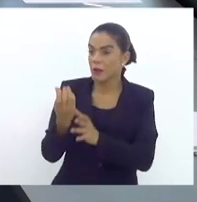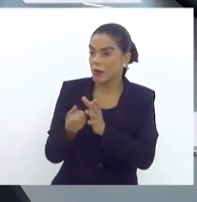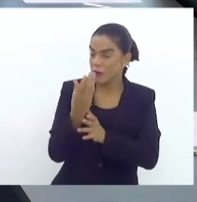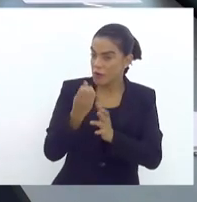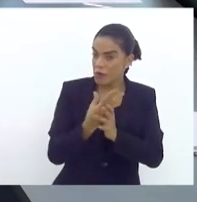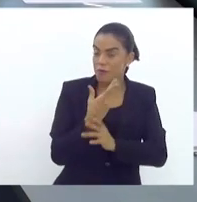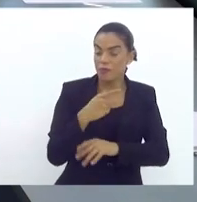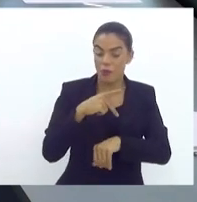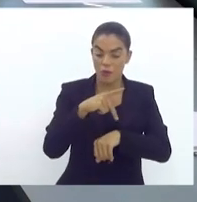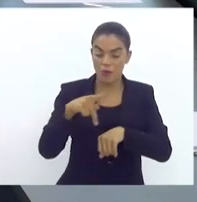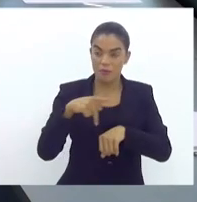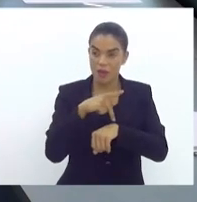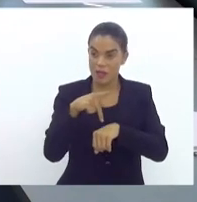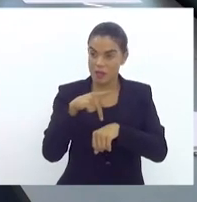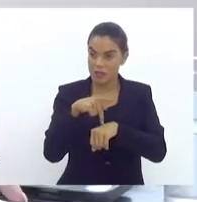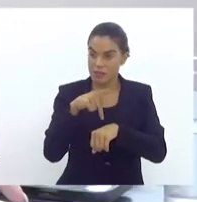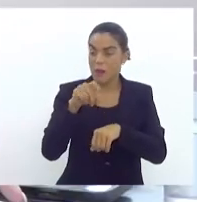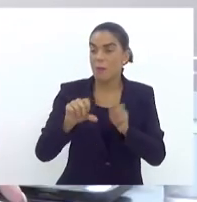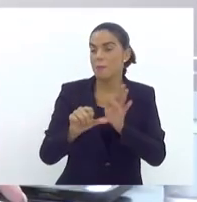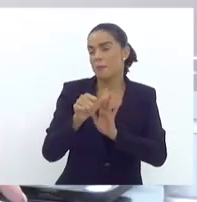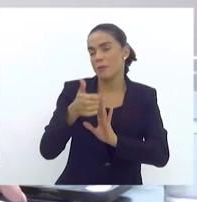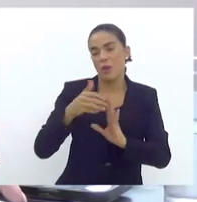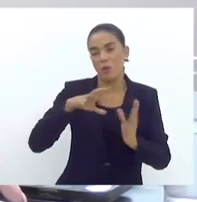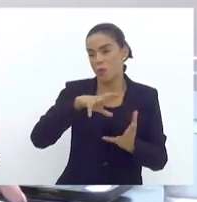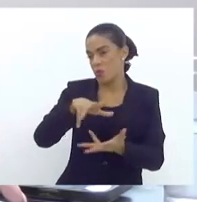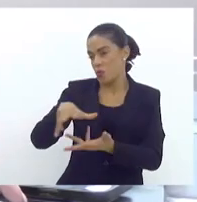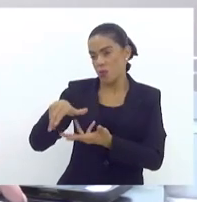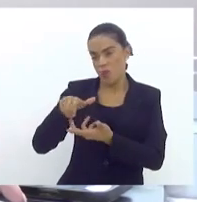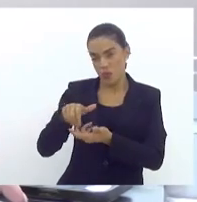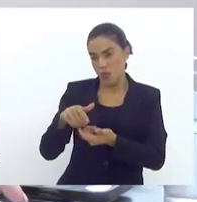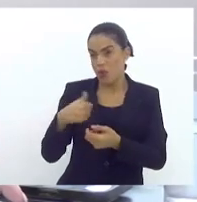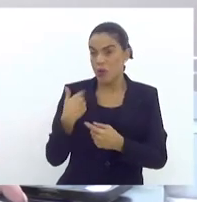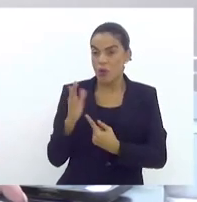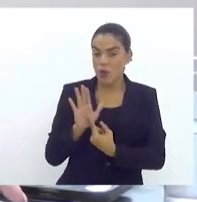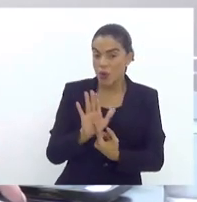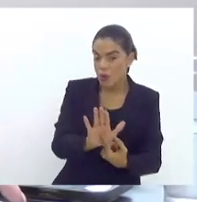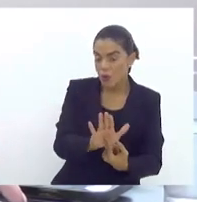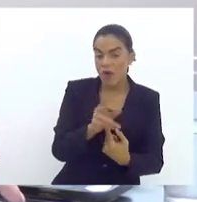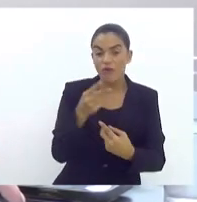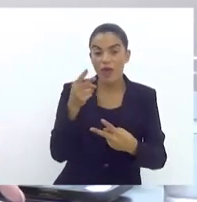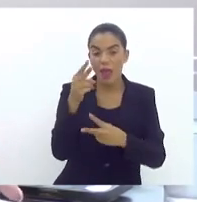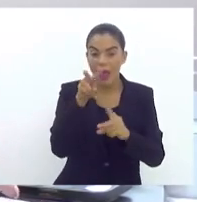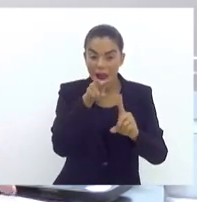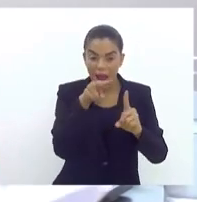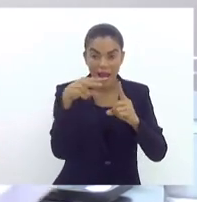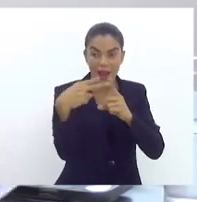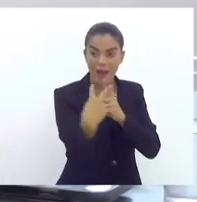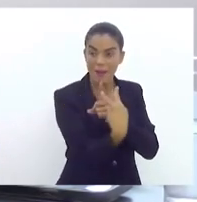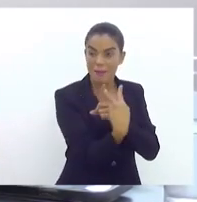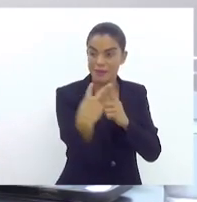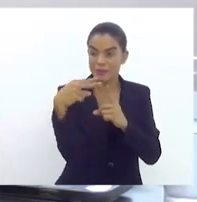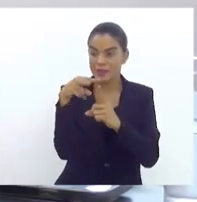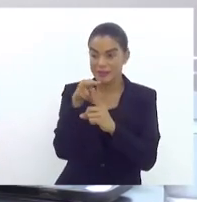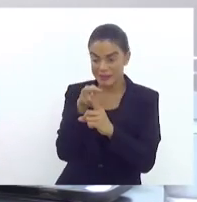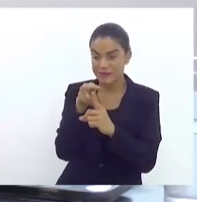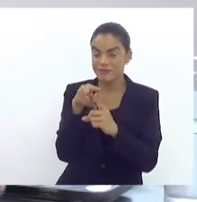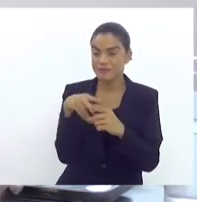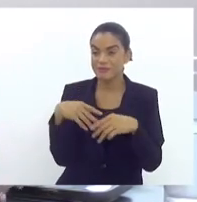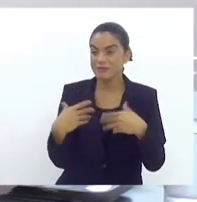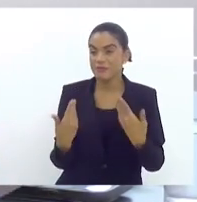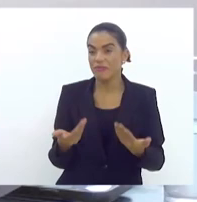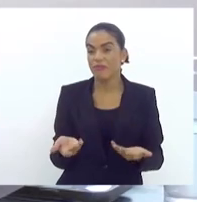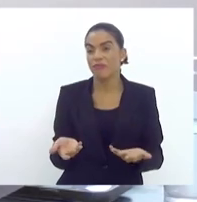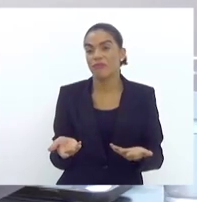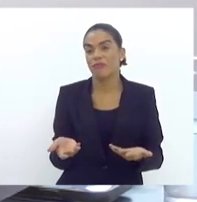o país é um país de primeiro mundo e o que eu trouxe para eles Foi o olhar da nossa realidade né então assim